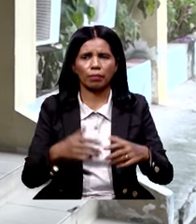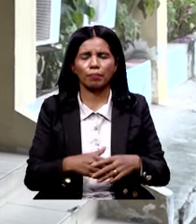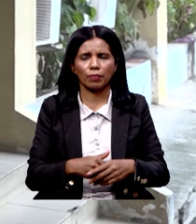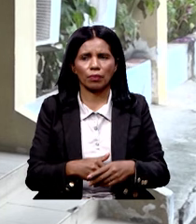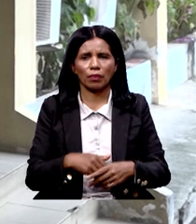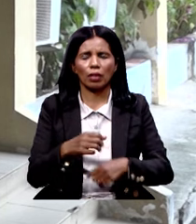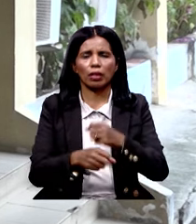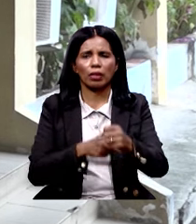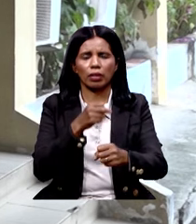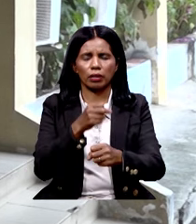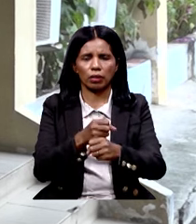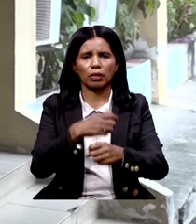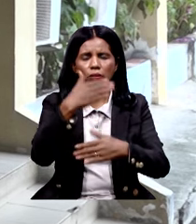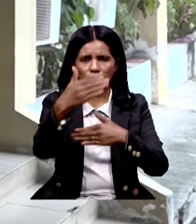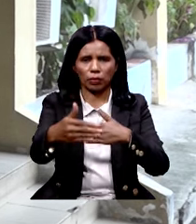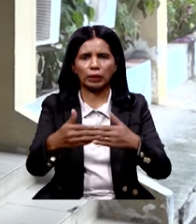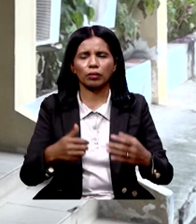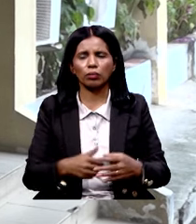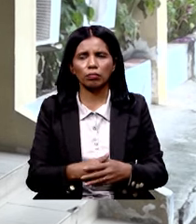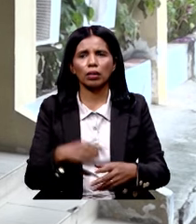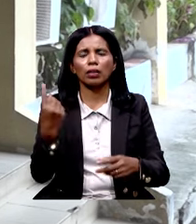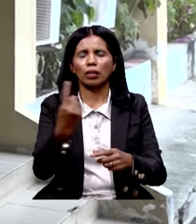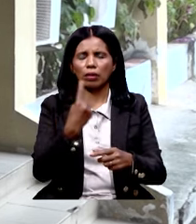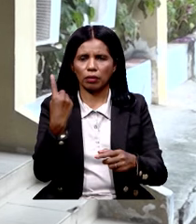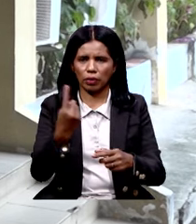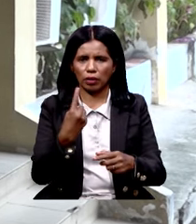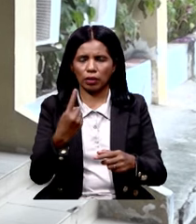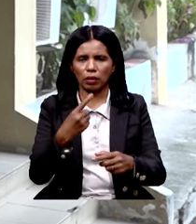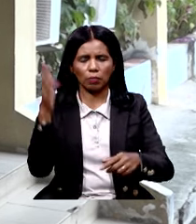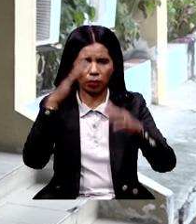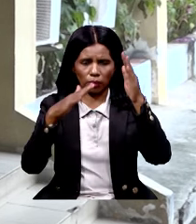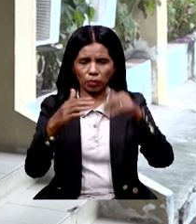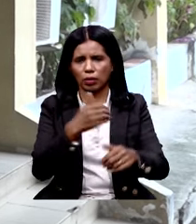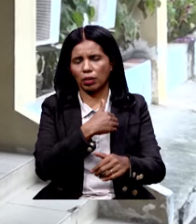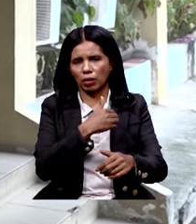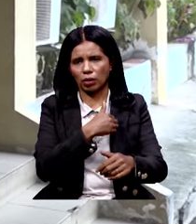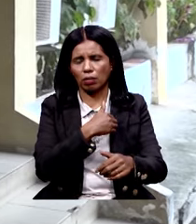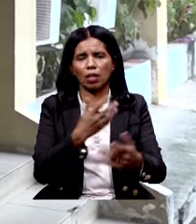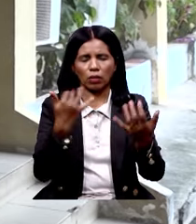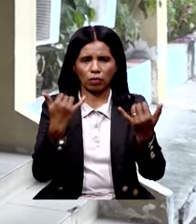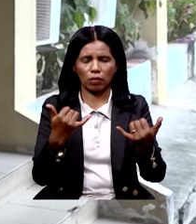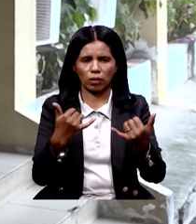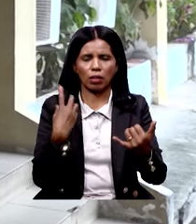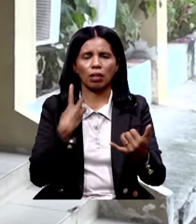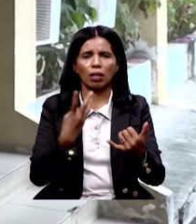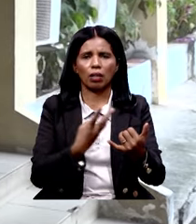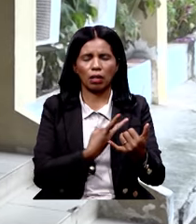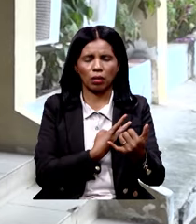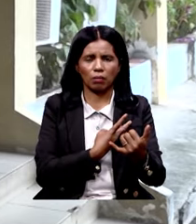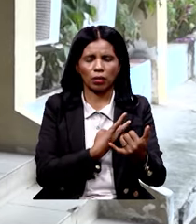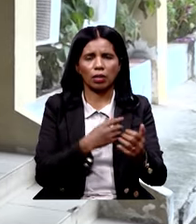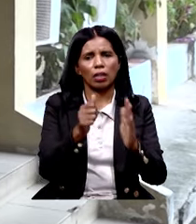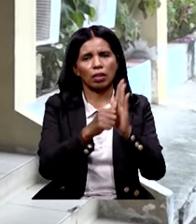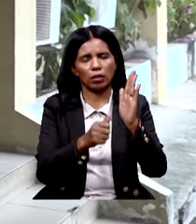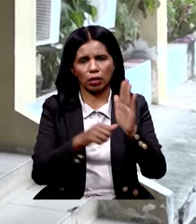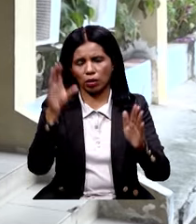mandato firmai i nafating problema ini sudah konsekuensi resolve ya agora adalah kami tahun kami ini agenda para atu bele buka dalam